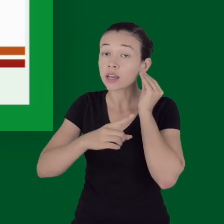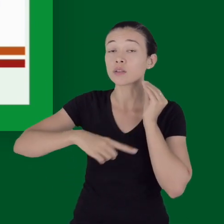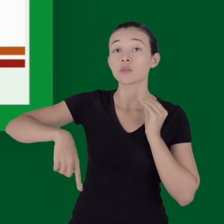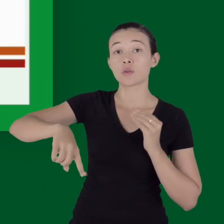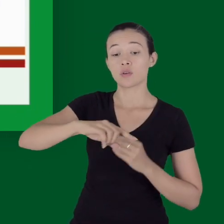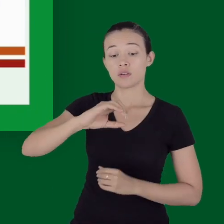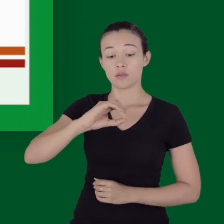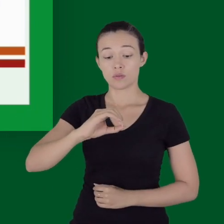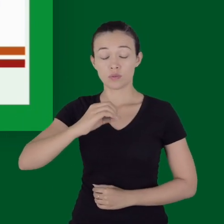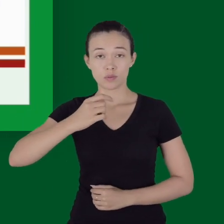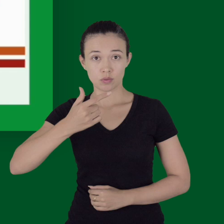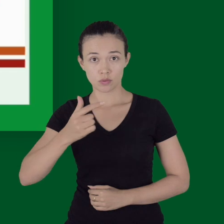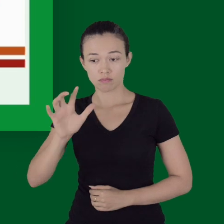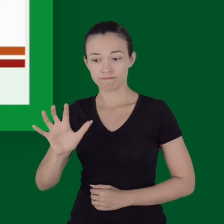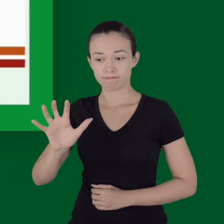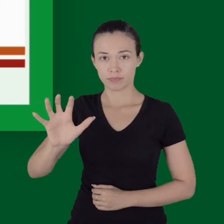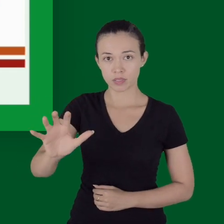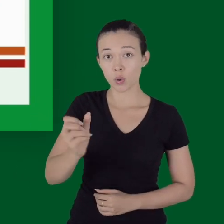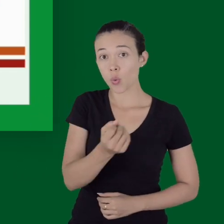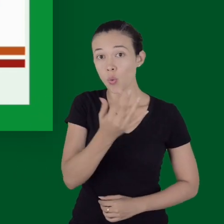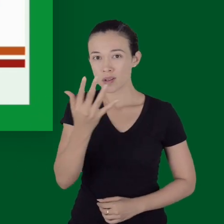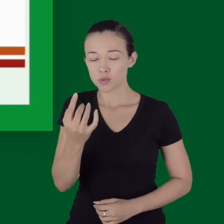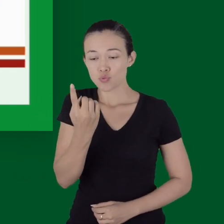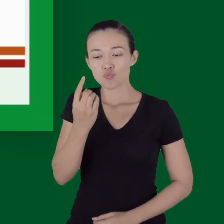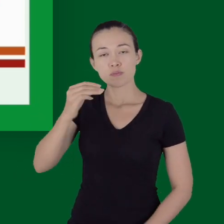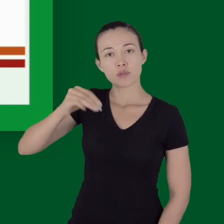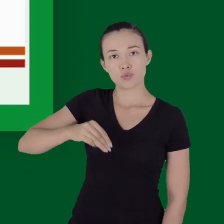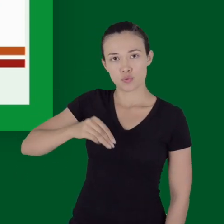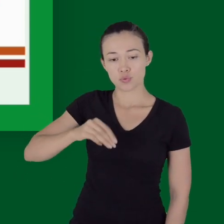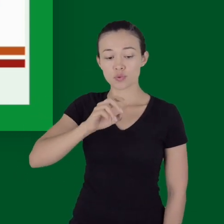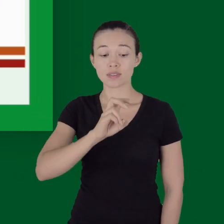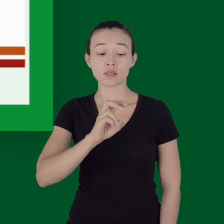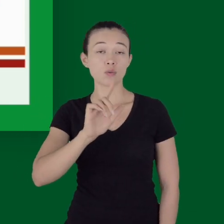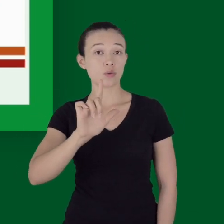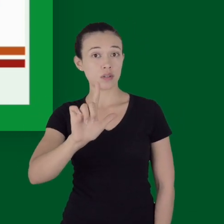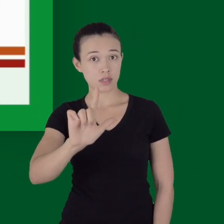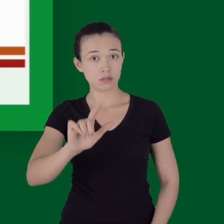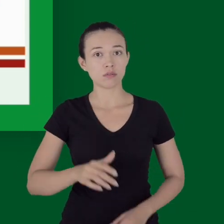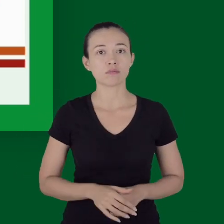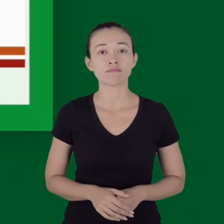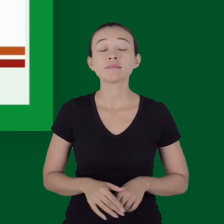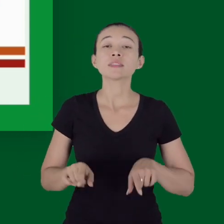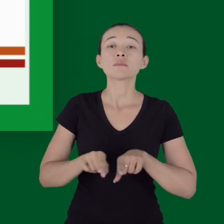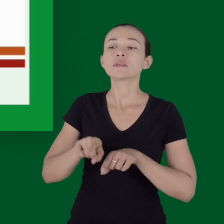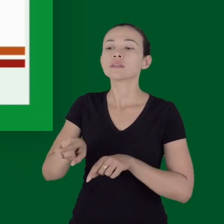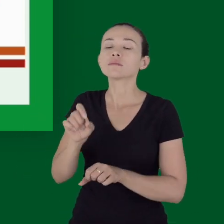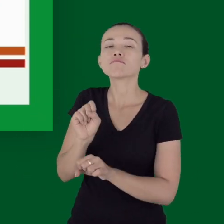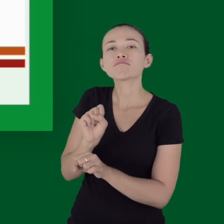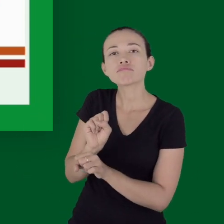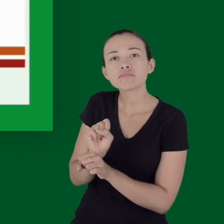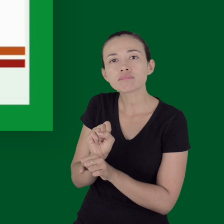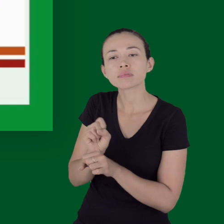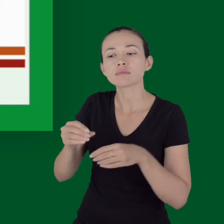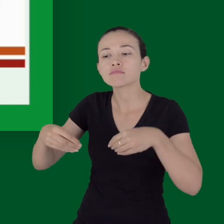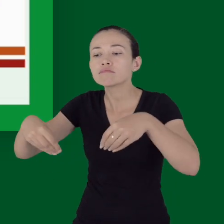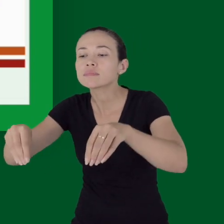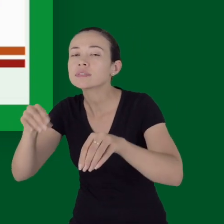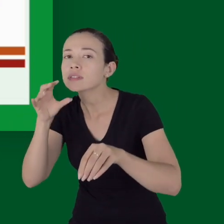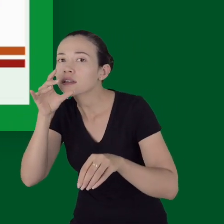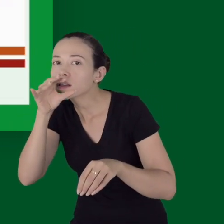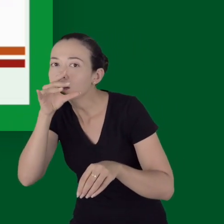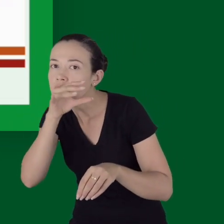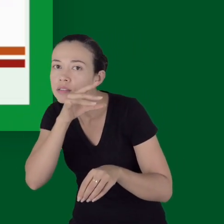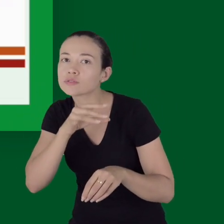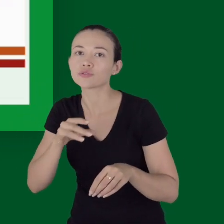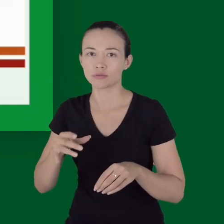gente vai oferecer oxigênio 5 litros por minuto, né? Repouso, aquecimento, tranquilização,